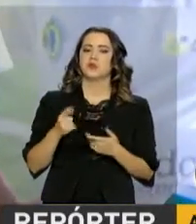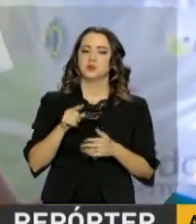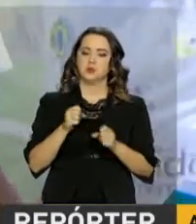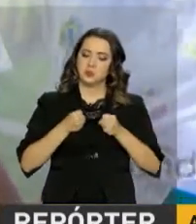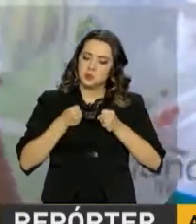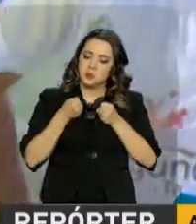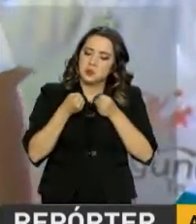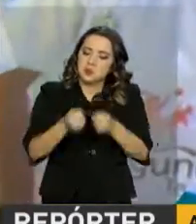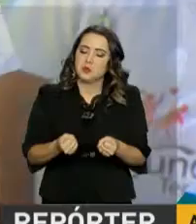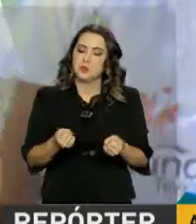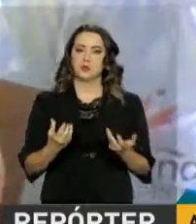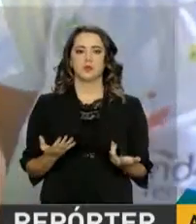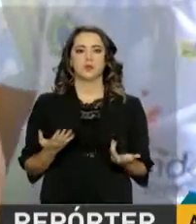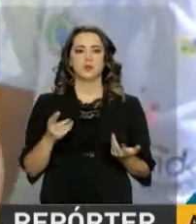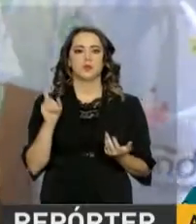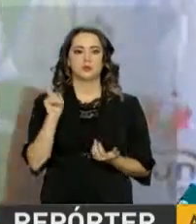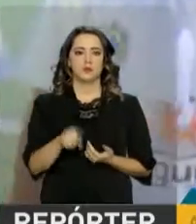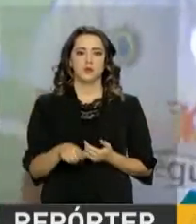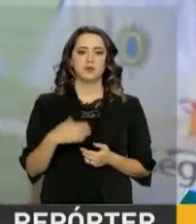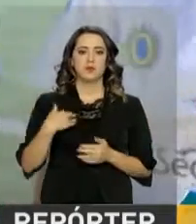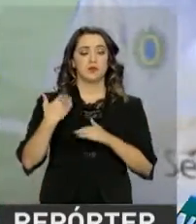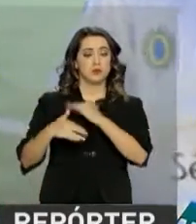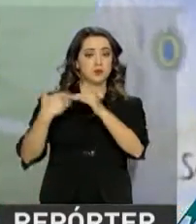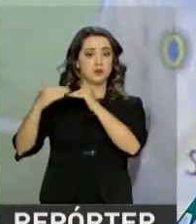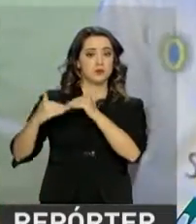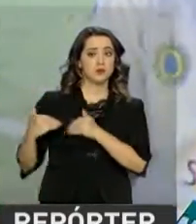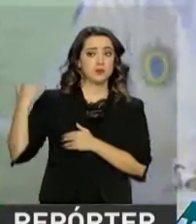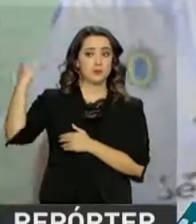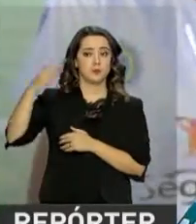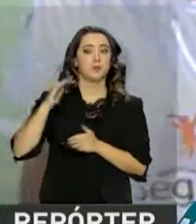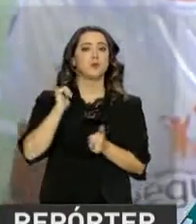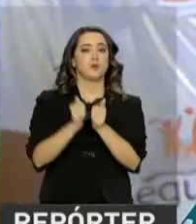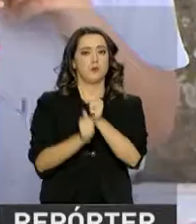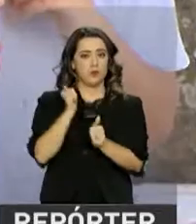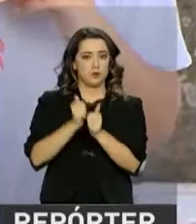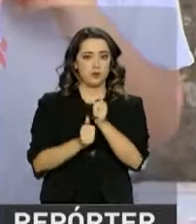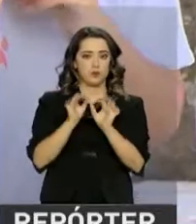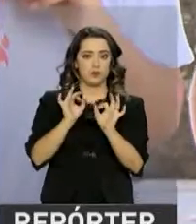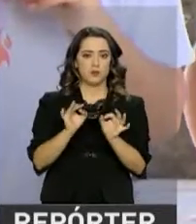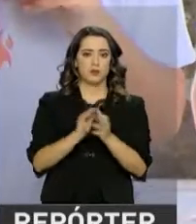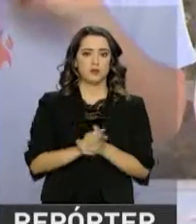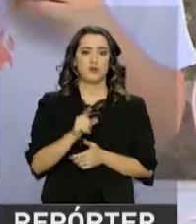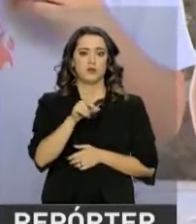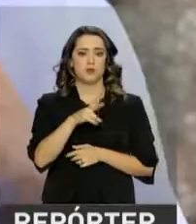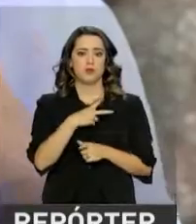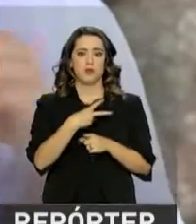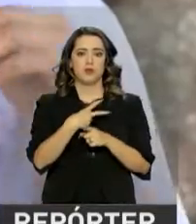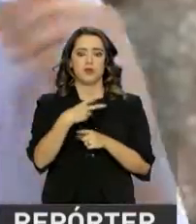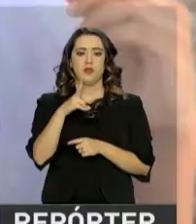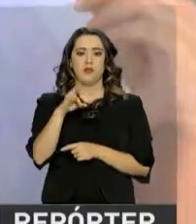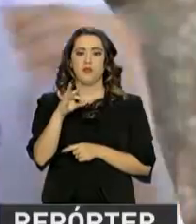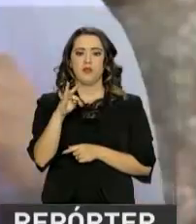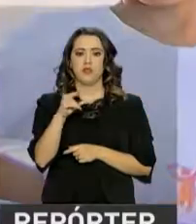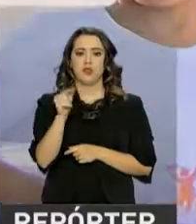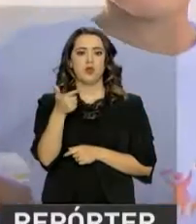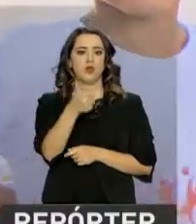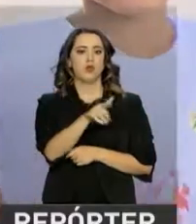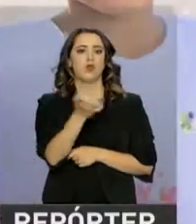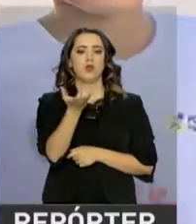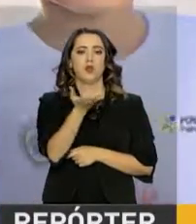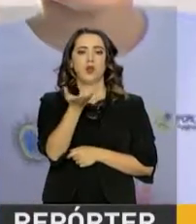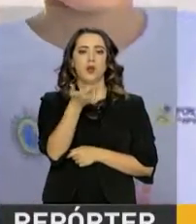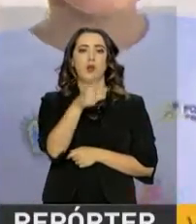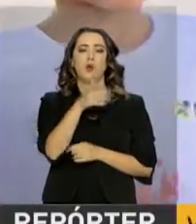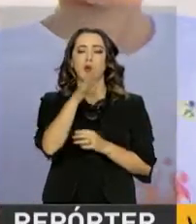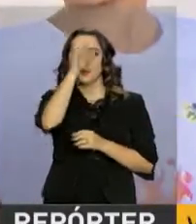me esforçando bastante para quando eu crescer ser jogador de futebol. Já a Vitória prefere outra aula. Eu gosto